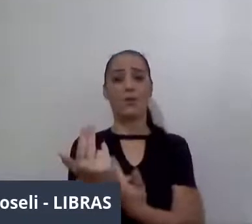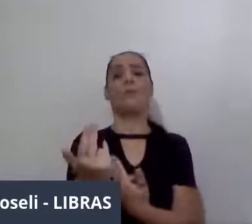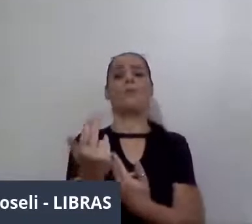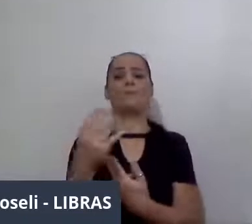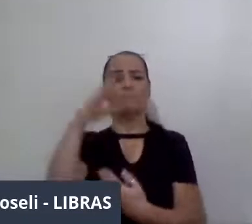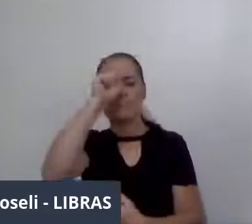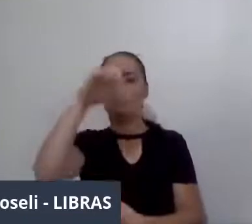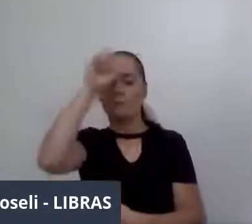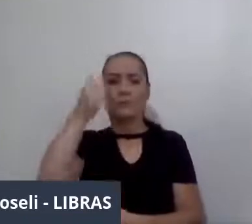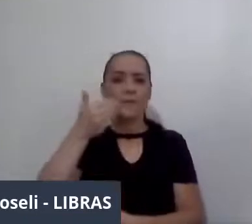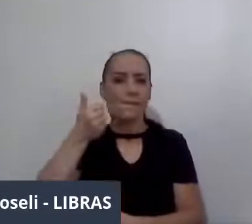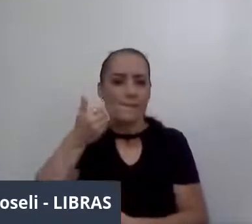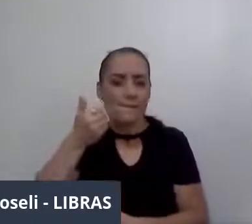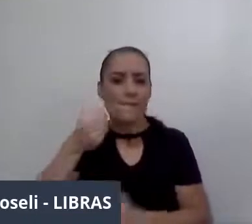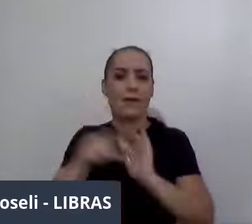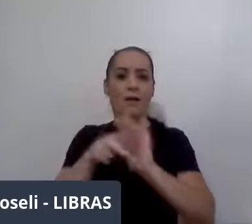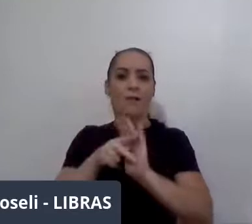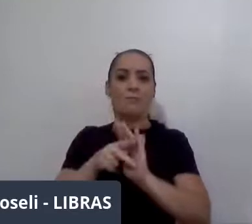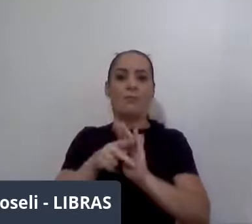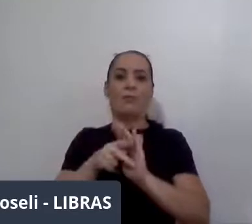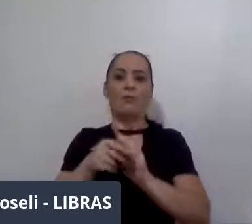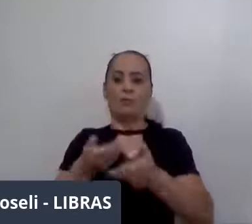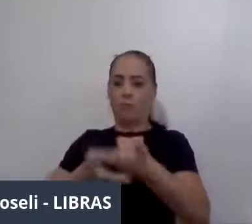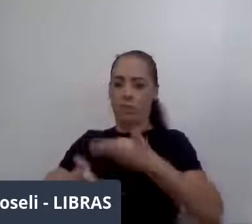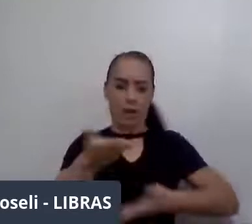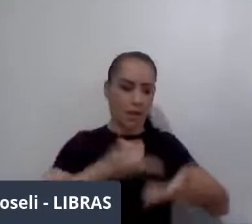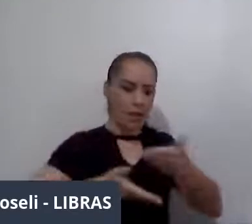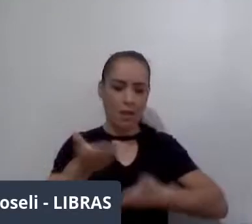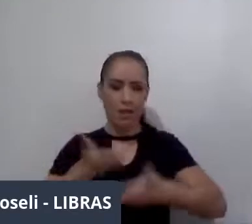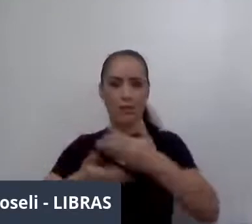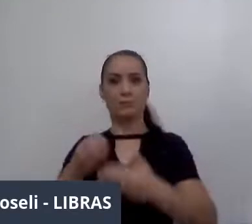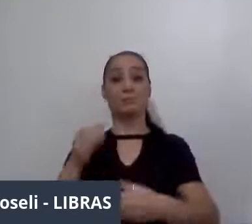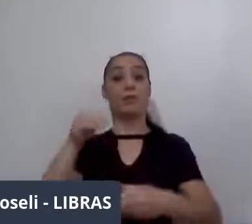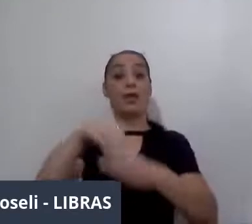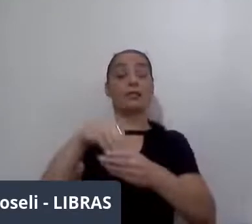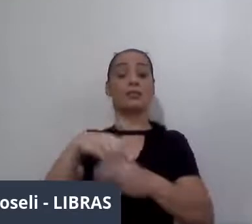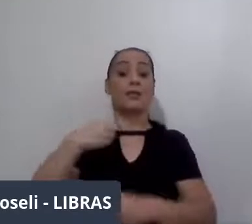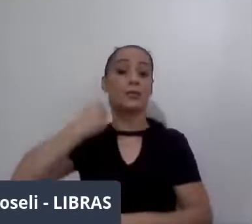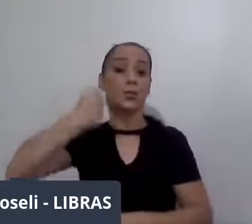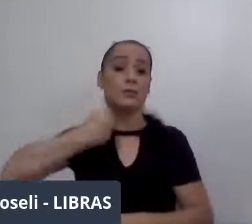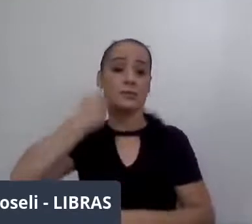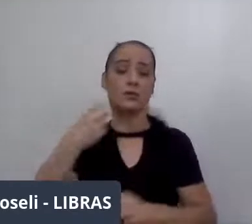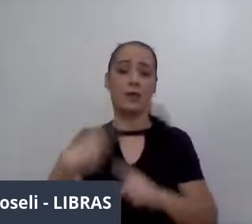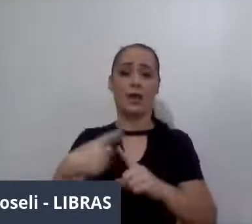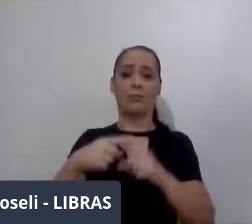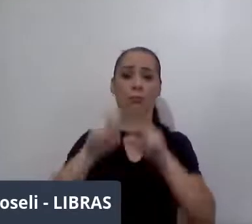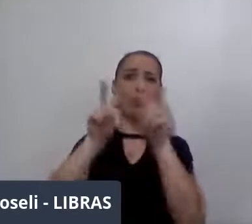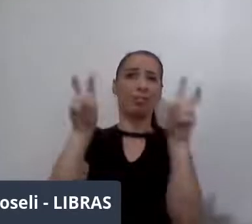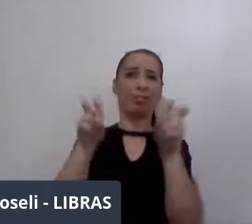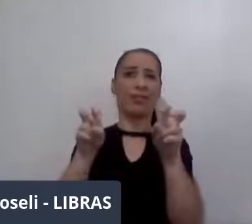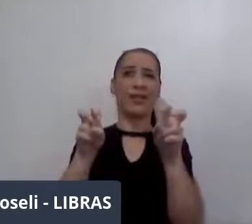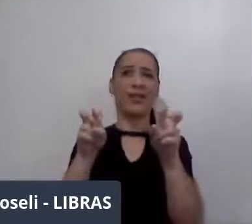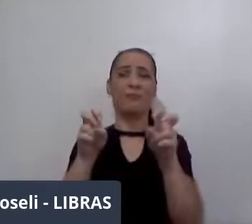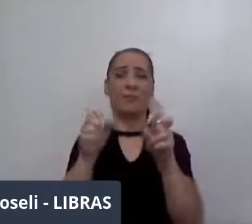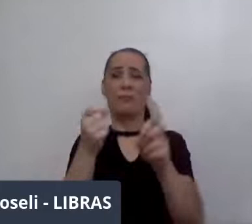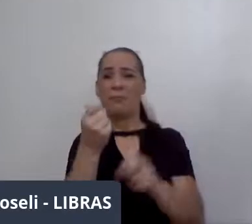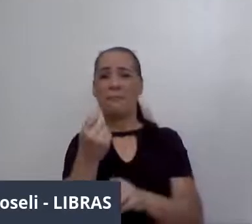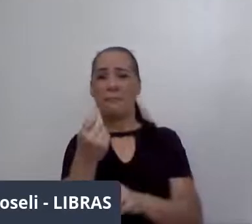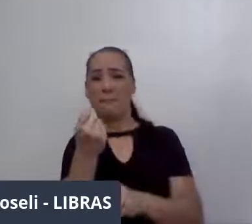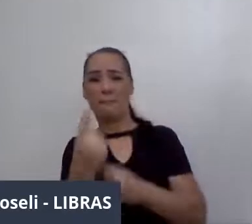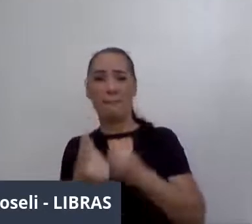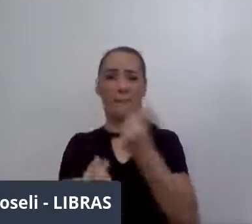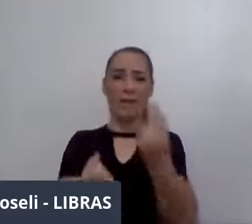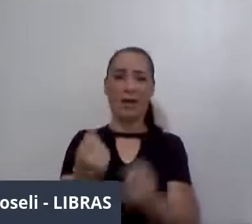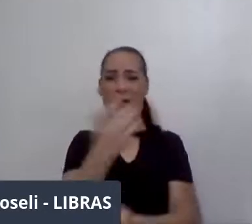inclusive dentro do Senado, de um tema que nem todos dominam. E no Congresso, permito que eu diga isso,